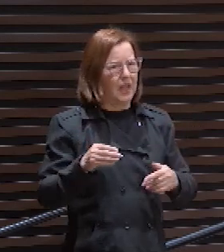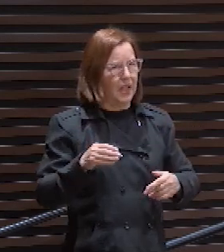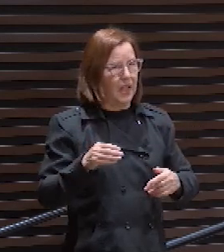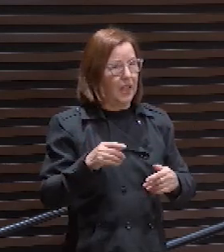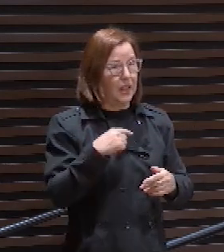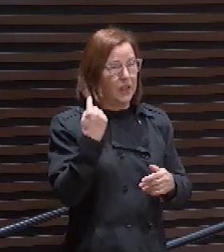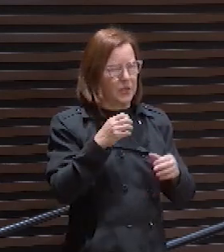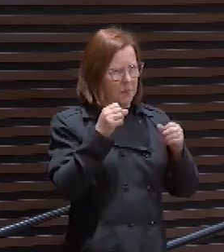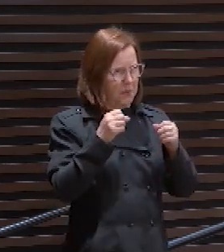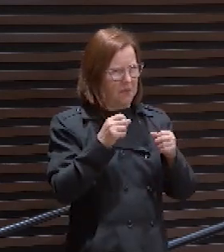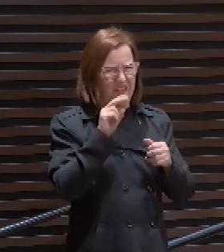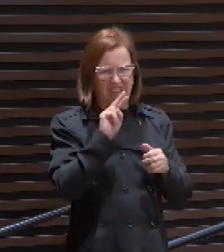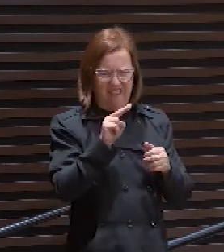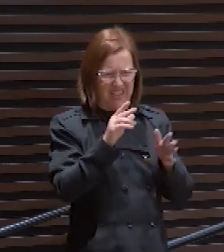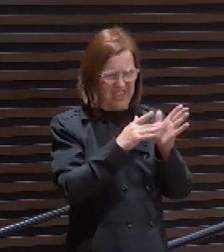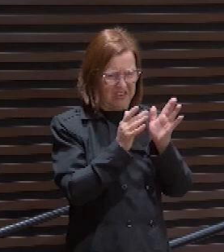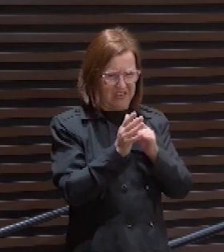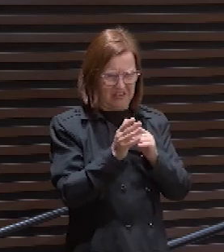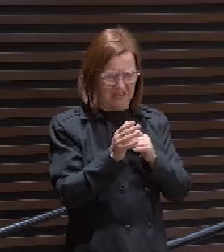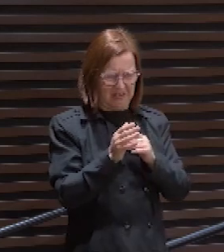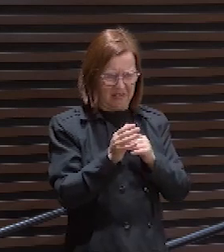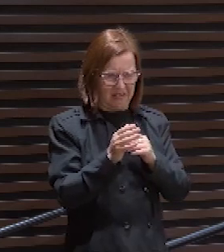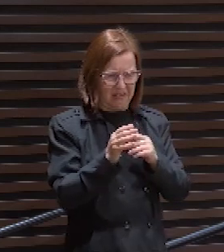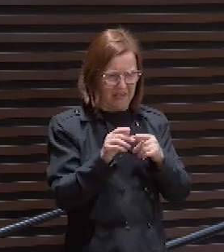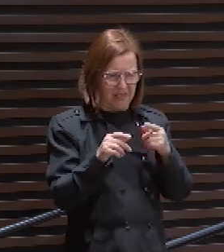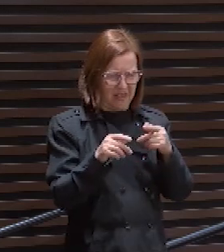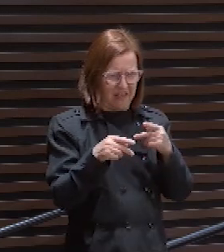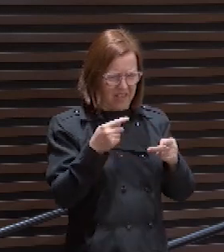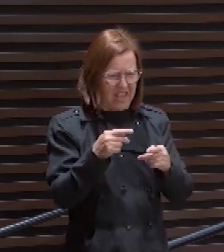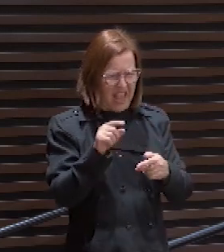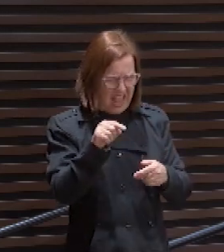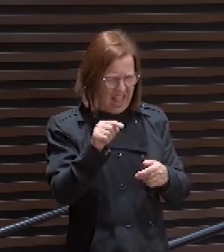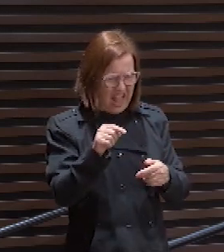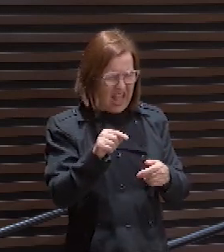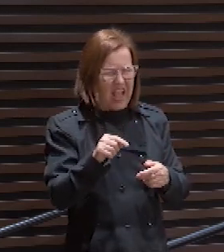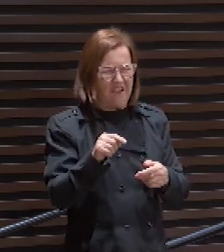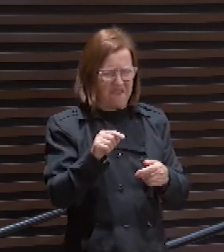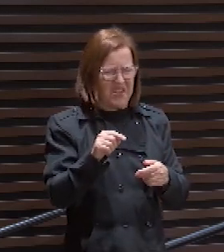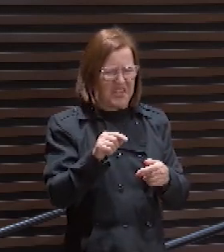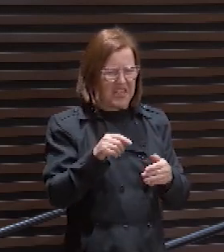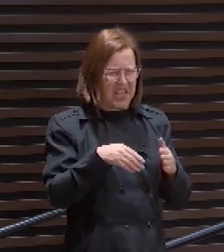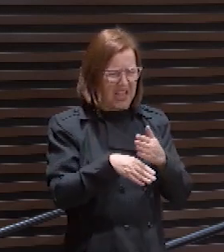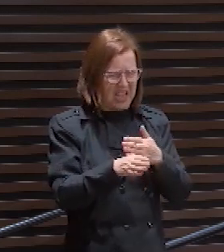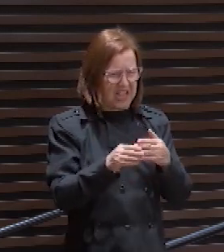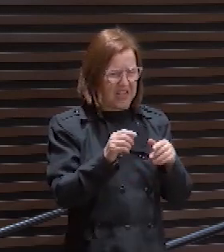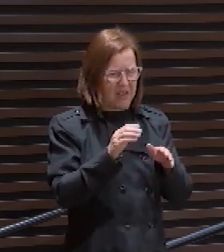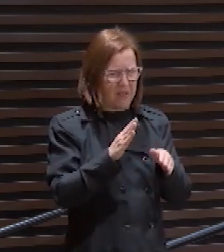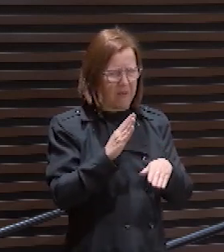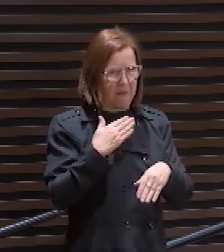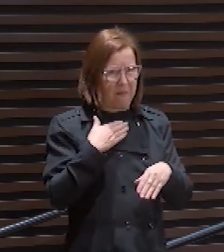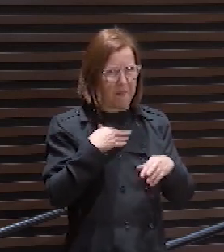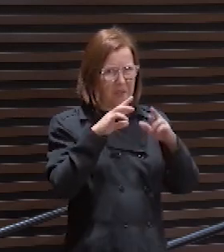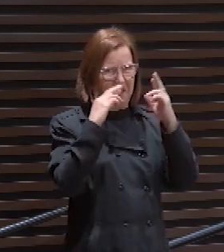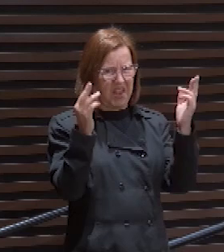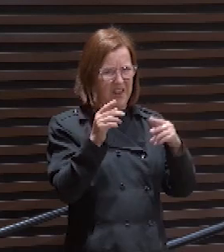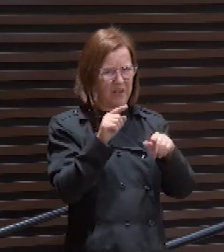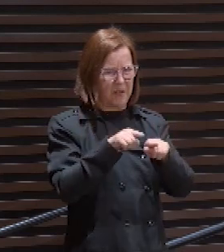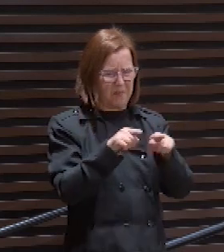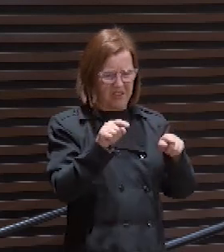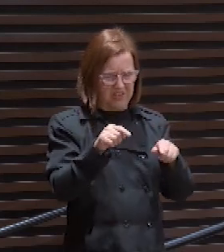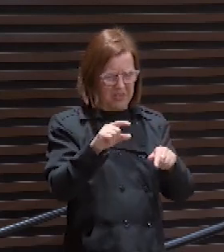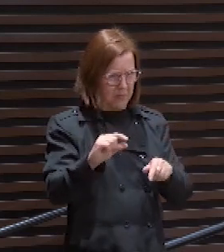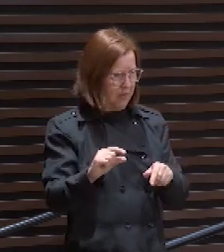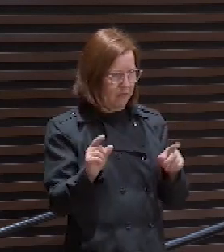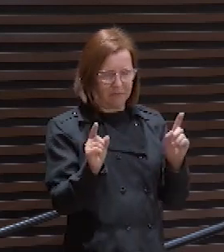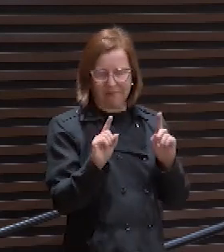poderíamos ver um Jesus falando assim: Pedro, eu vou deixar você entrar no meu reino, só que você será o menor. Só que a fala de Jesus finalizada